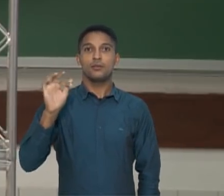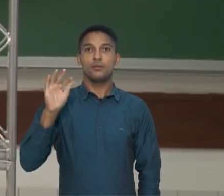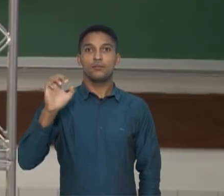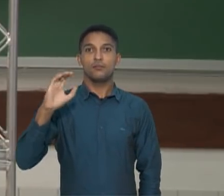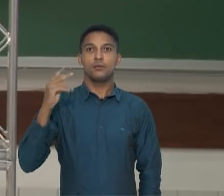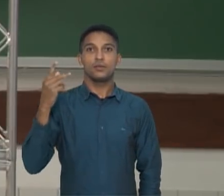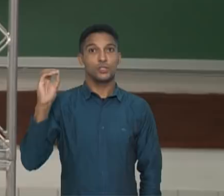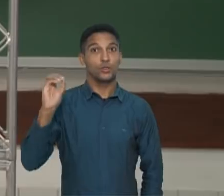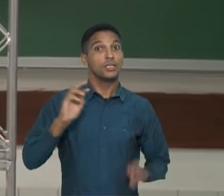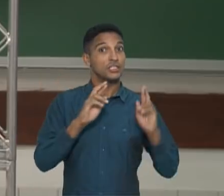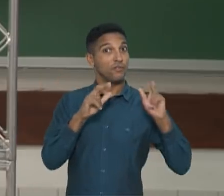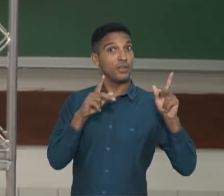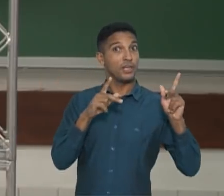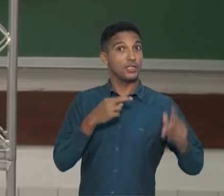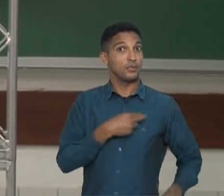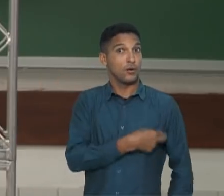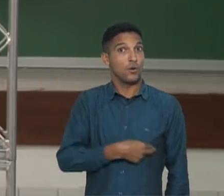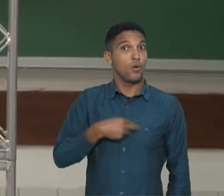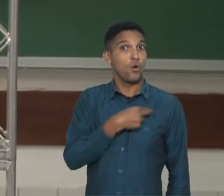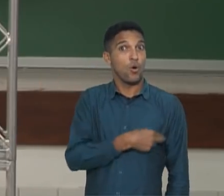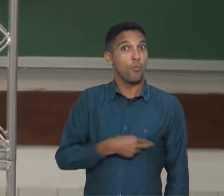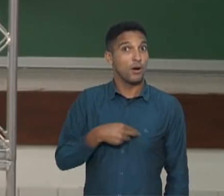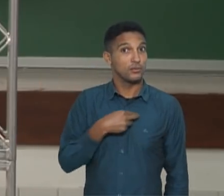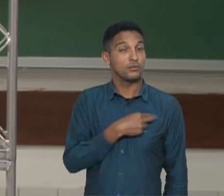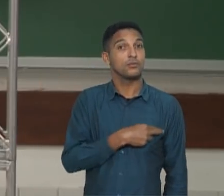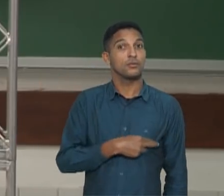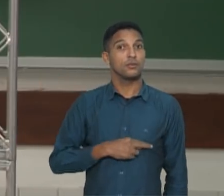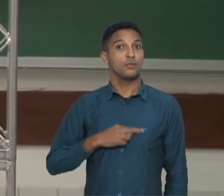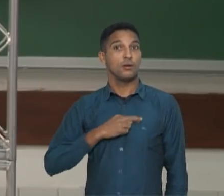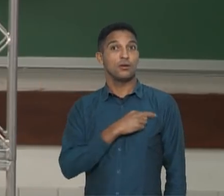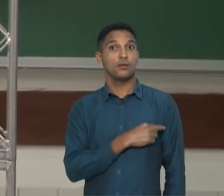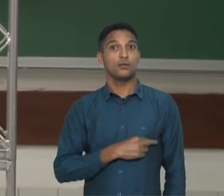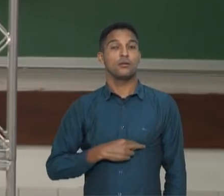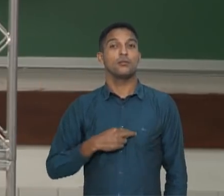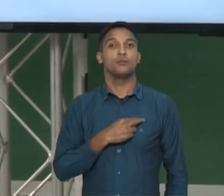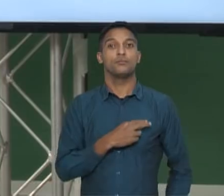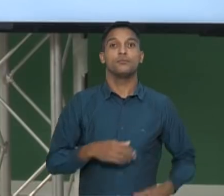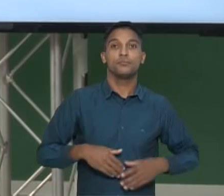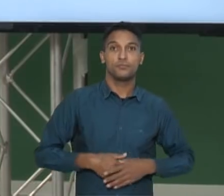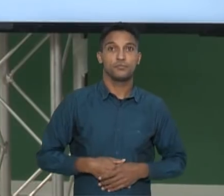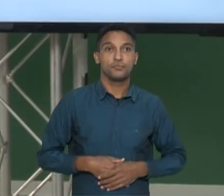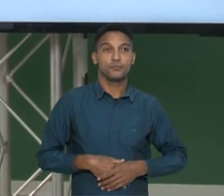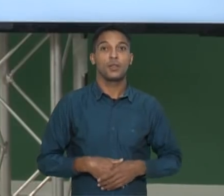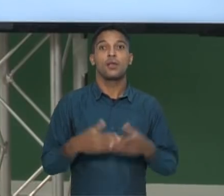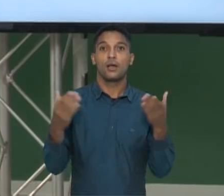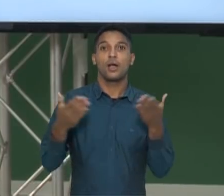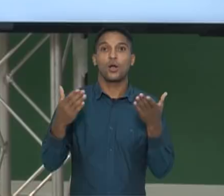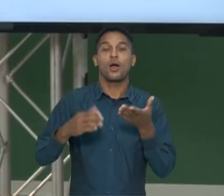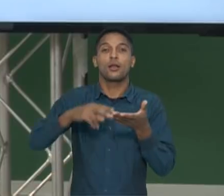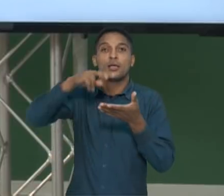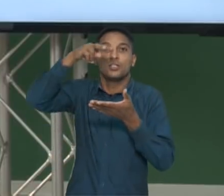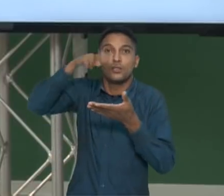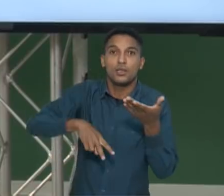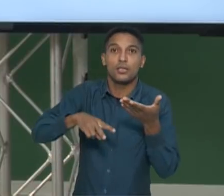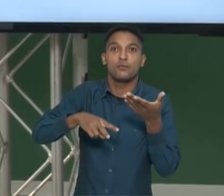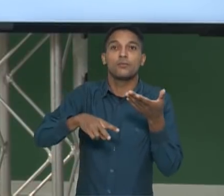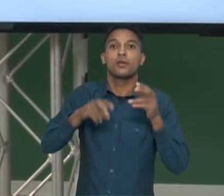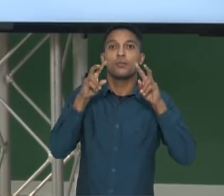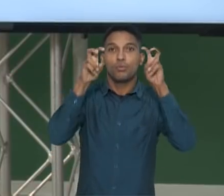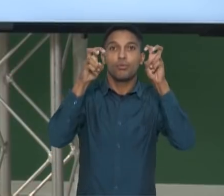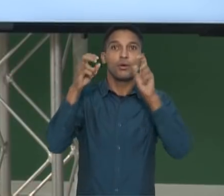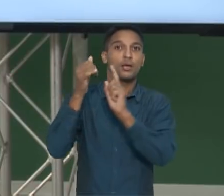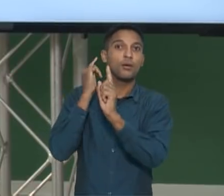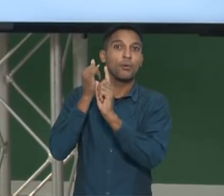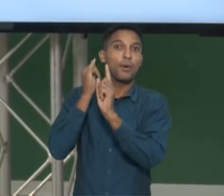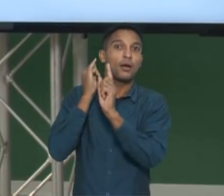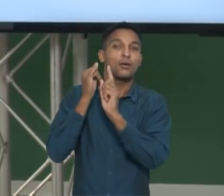vai ter vários conflitos, ok? Vamos retomar agora, pessoal, a leitura, então, do conto Tentação, da Clarice Lispector.